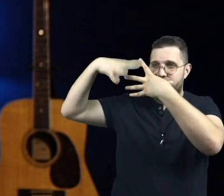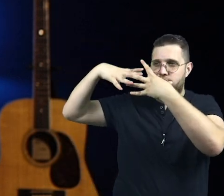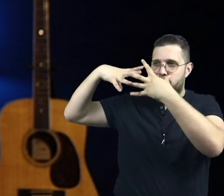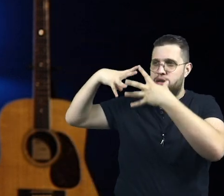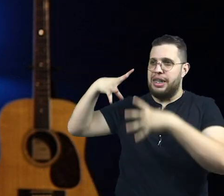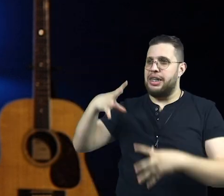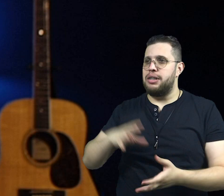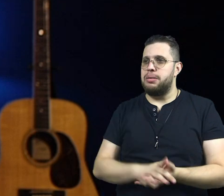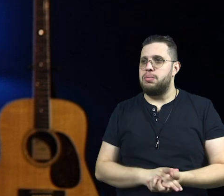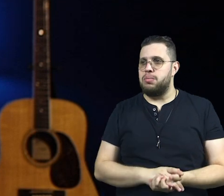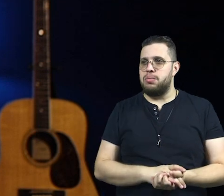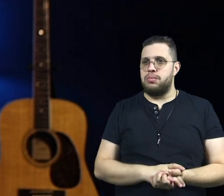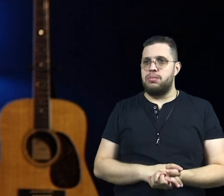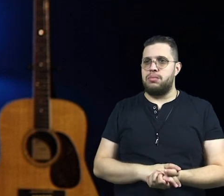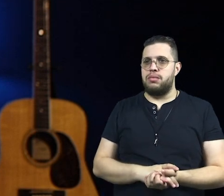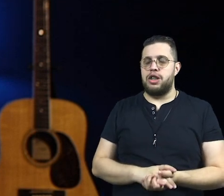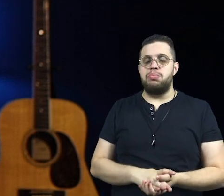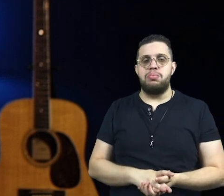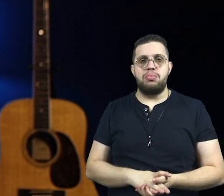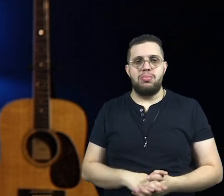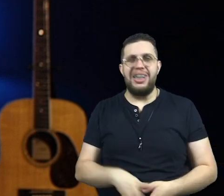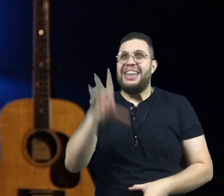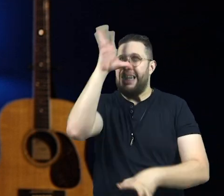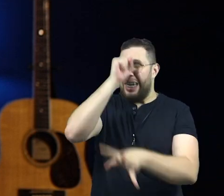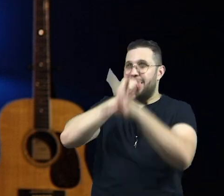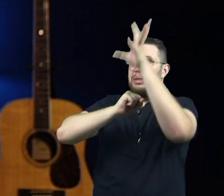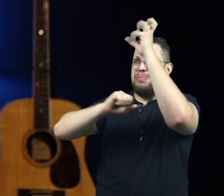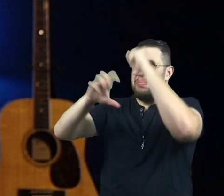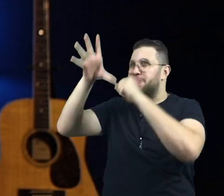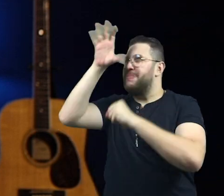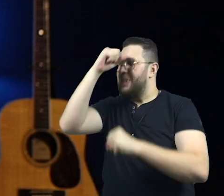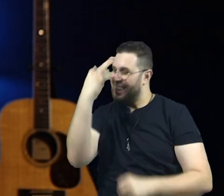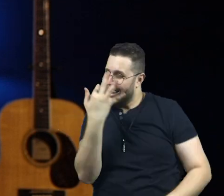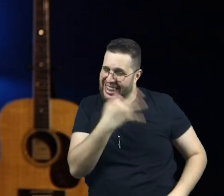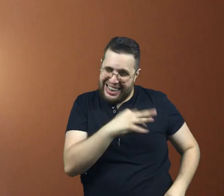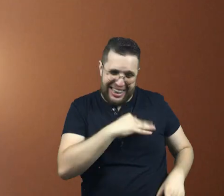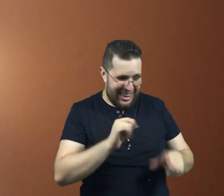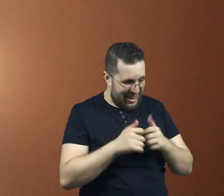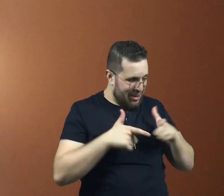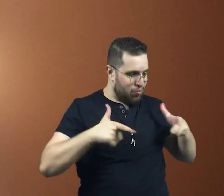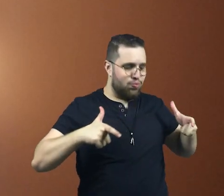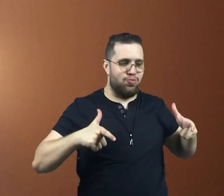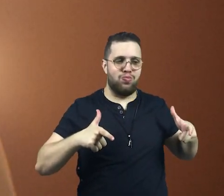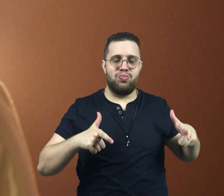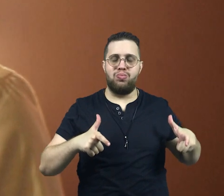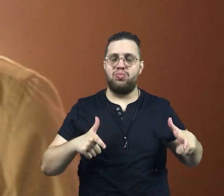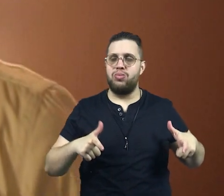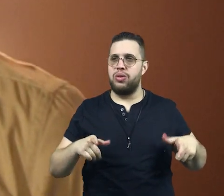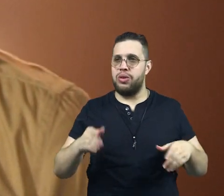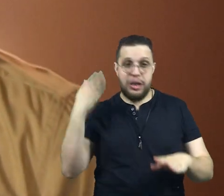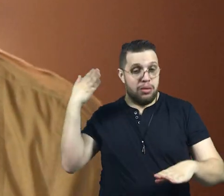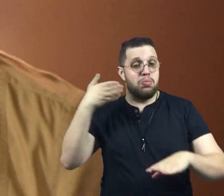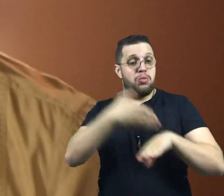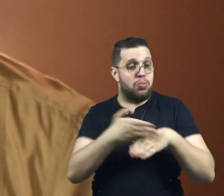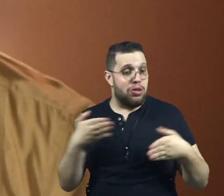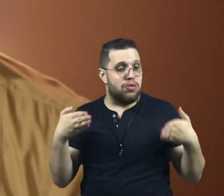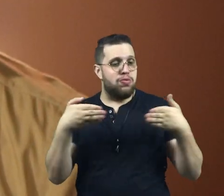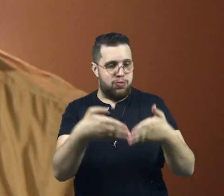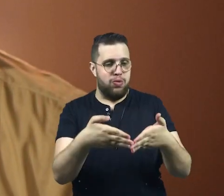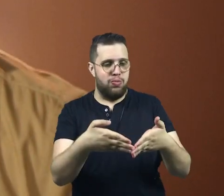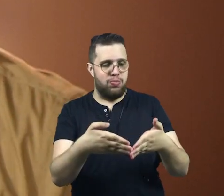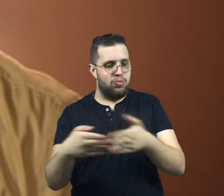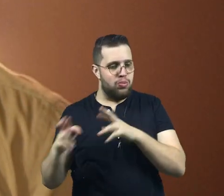Aprenda a não se machucar mais. E aí, logicamente aqui, mais diretamente a respeito dos